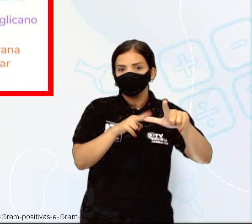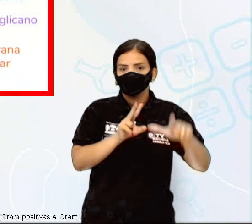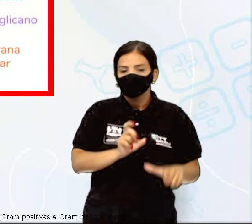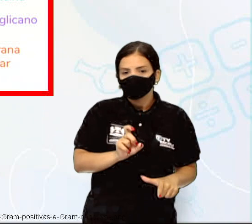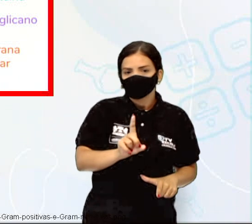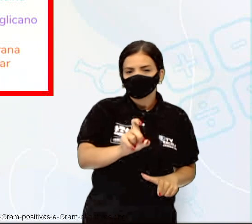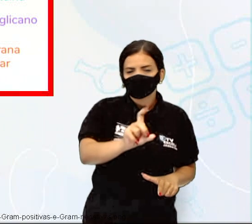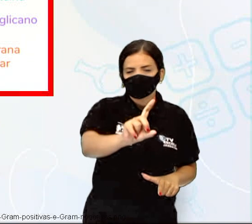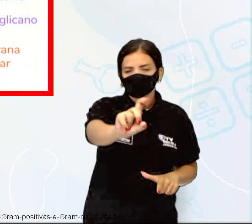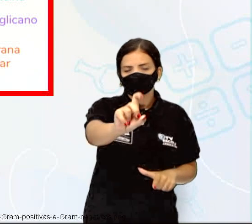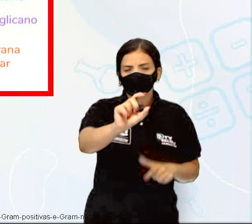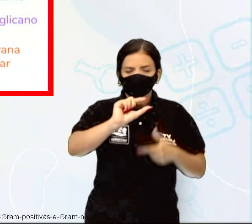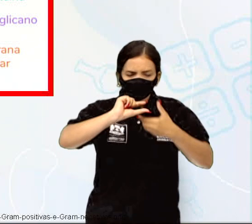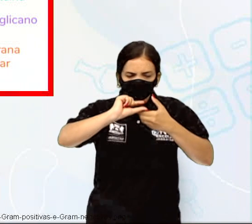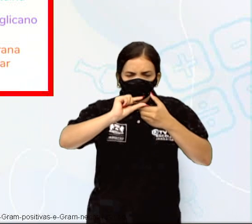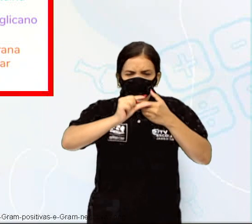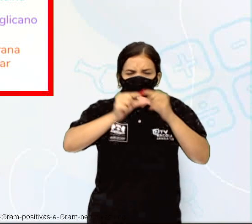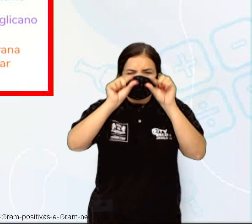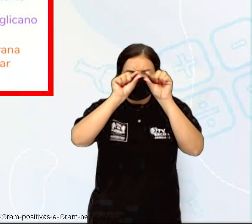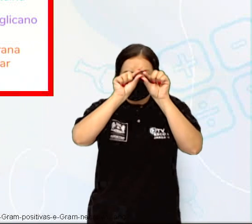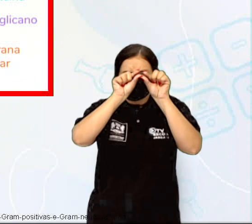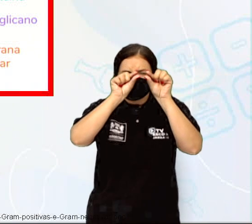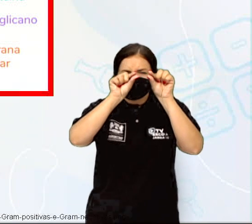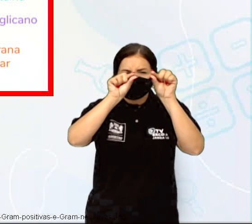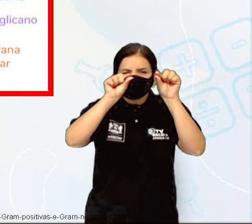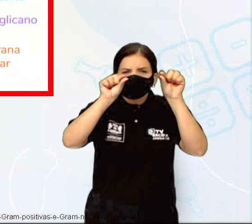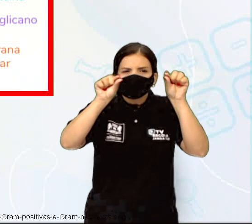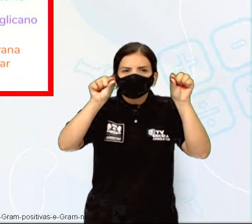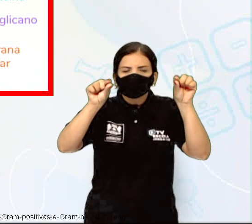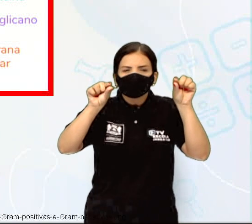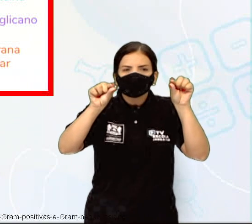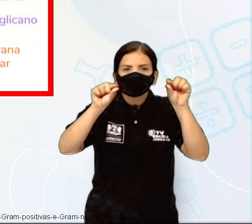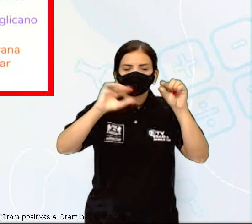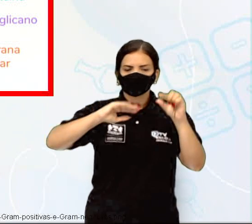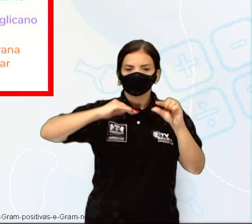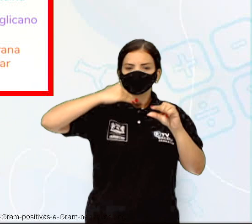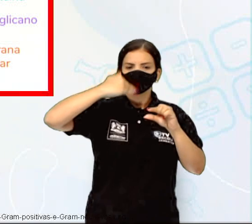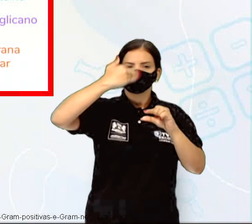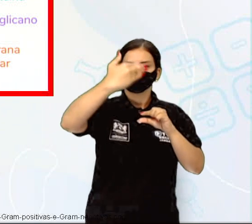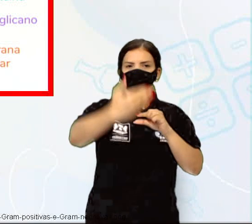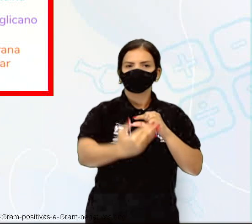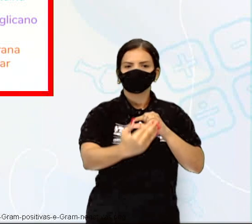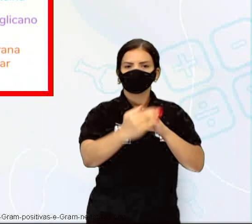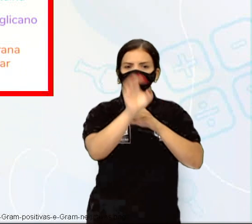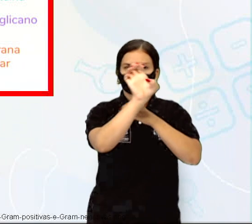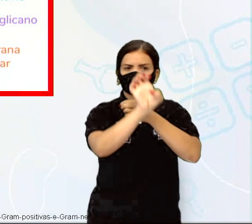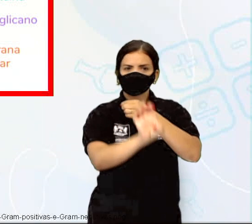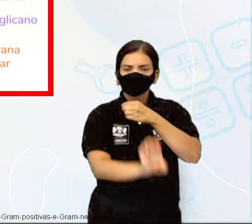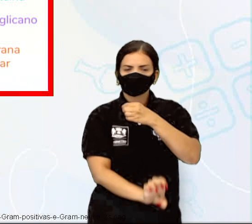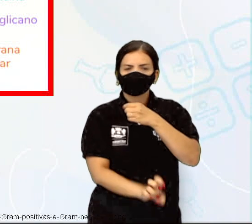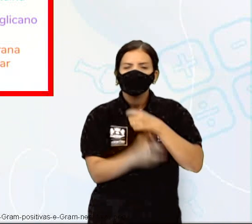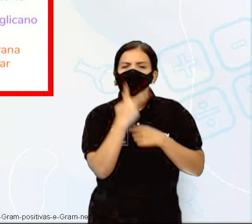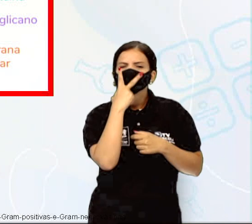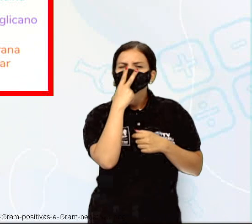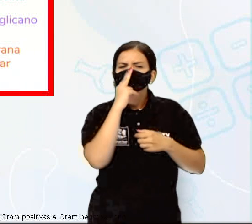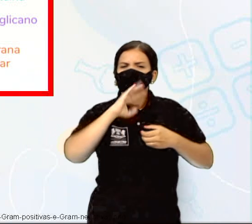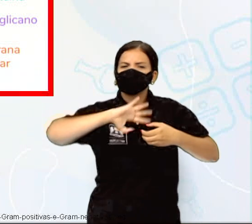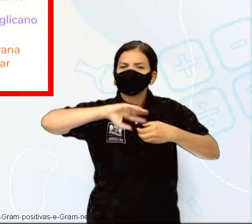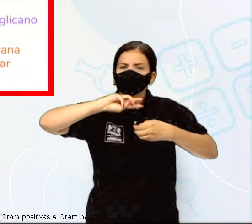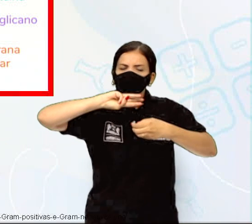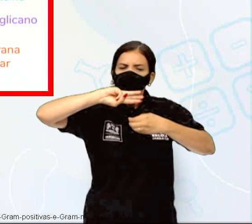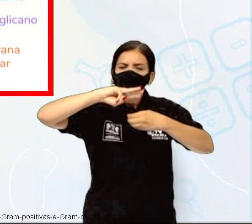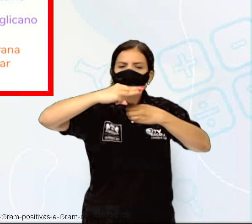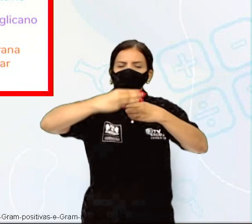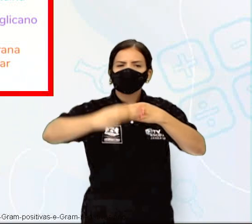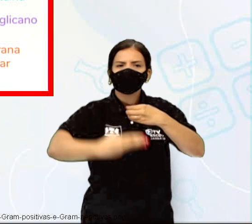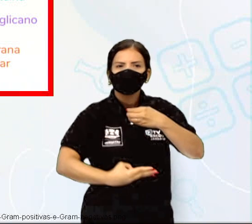camada muito fina de peptidoglicano e por fora tem uma membrana externa que tem uma estrutura semelhante à membrana plasmática que impede que